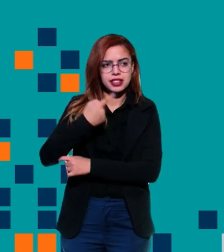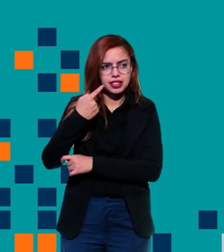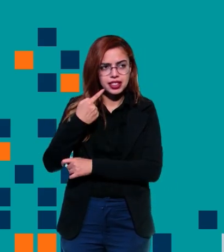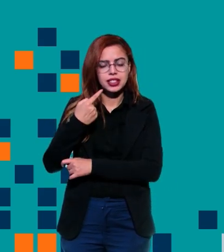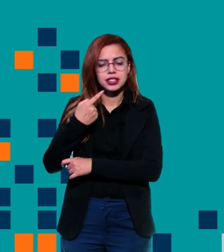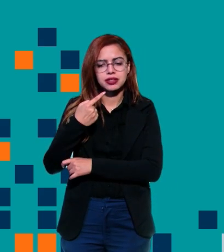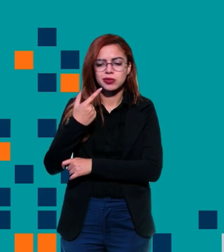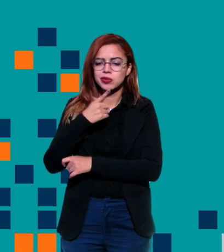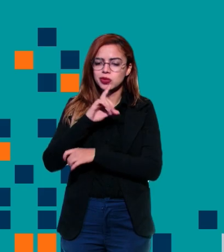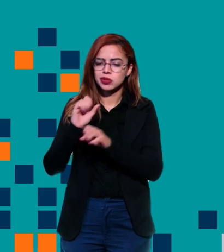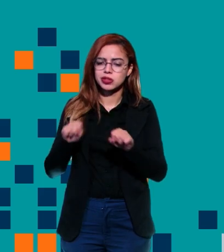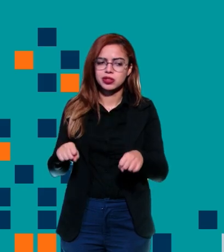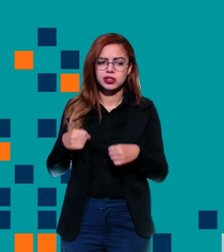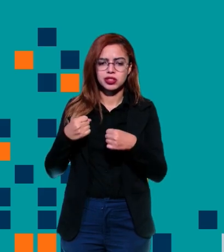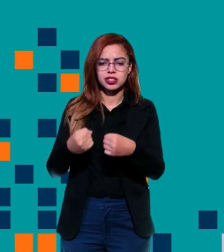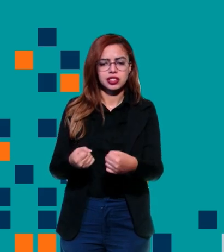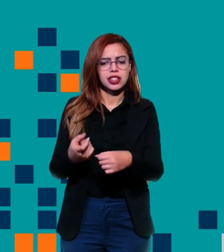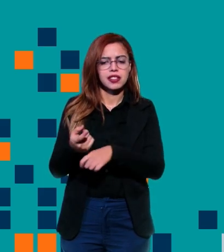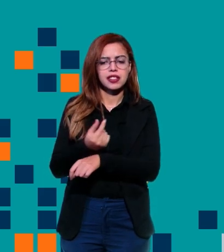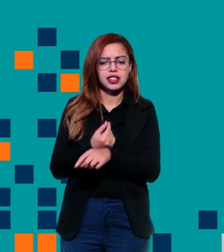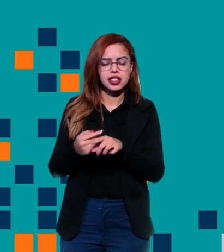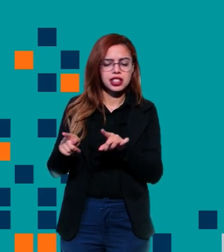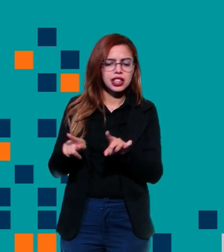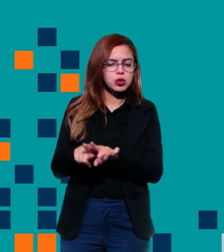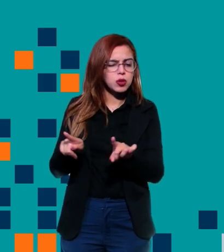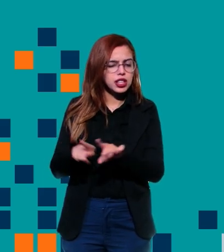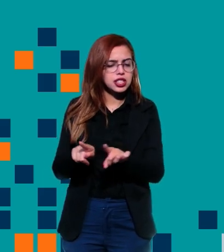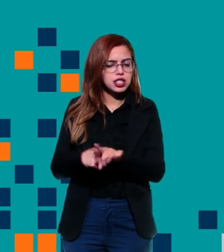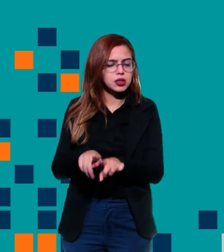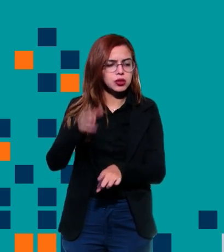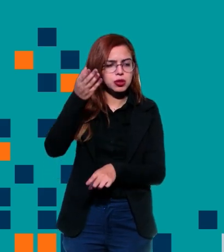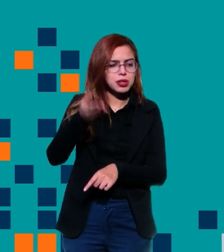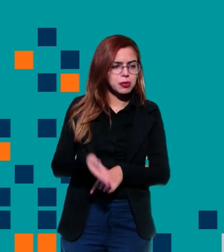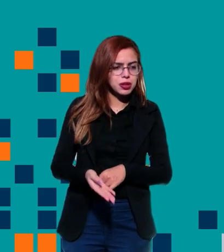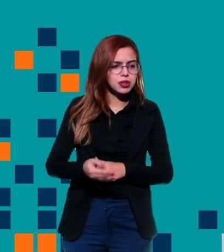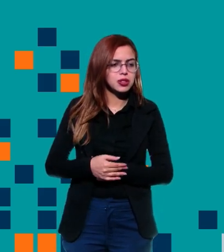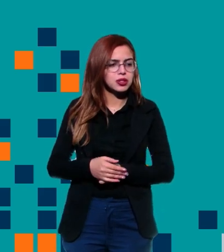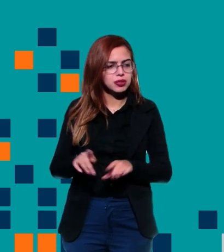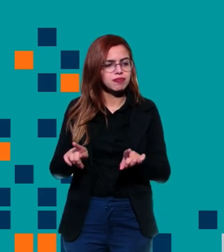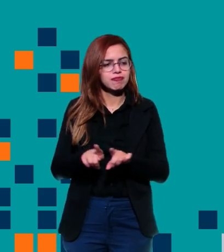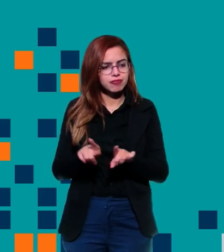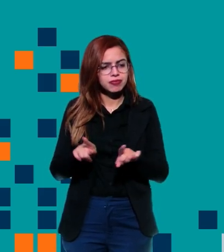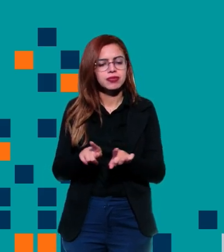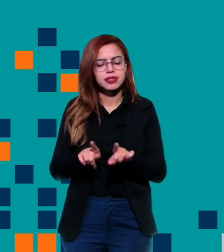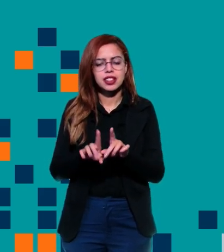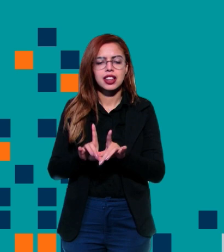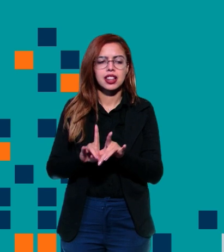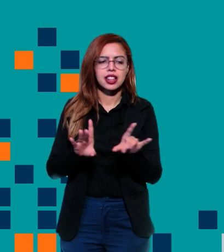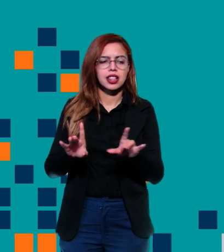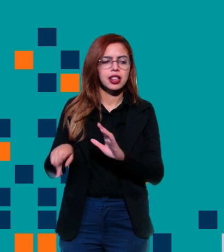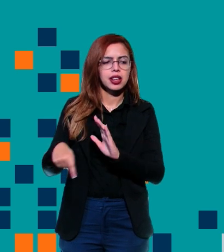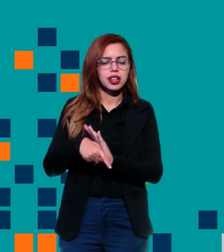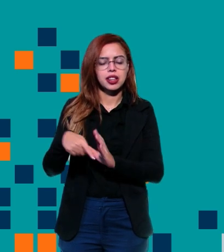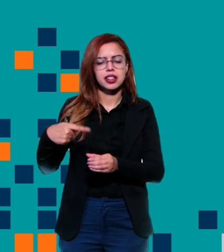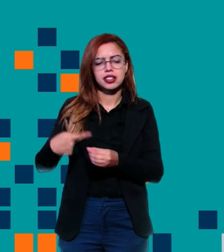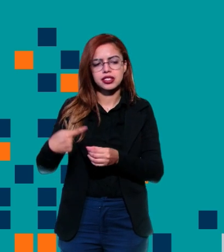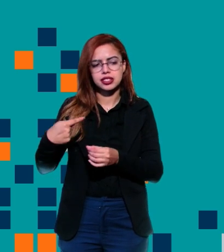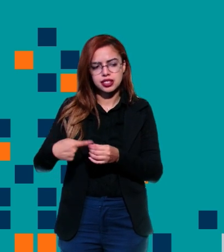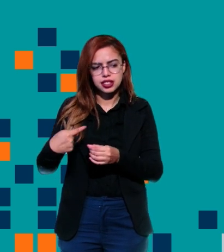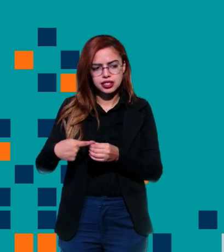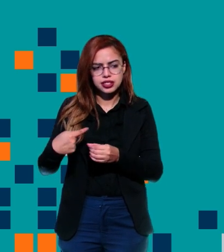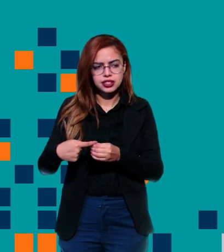conseguir defender, inclusive financeiramente, esses bairros verticais e livrar a cidade, né, o térreo da